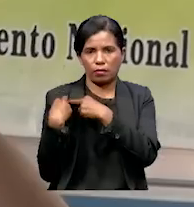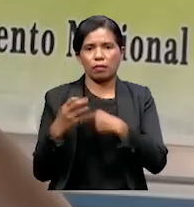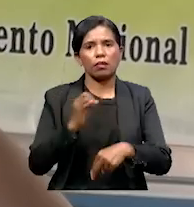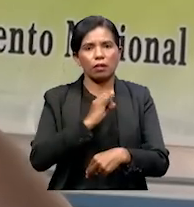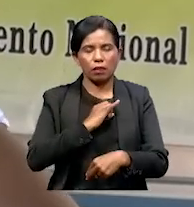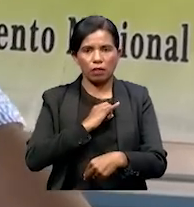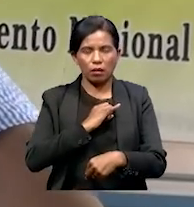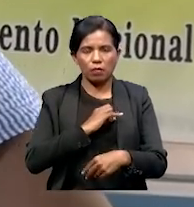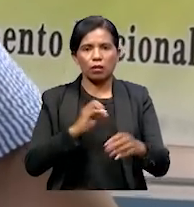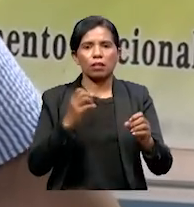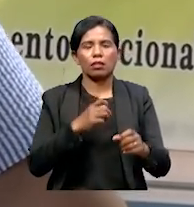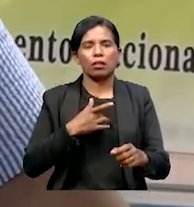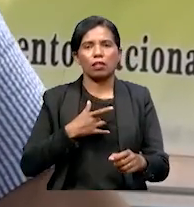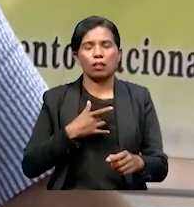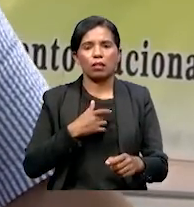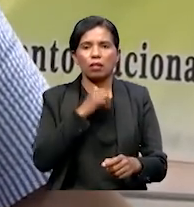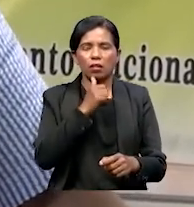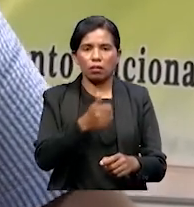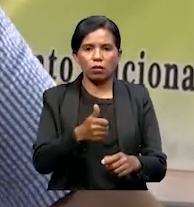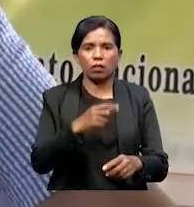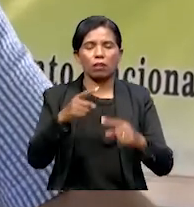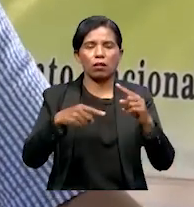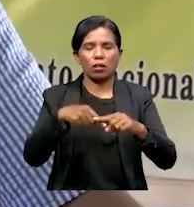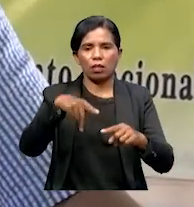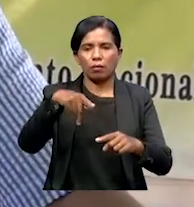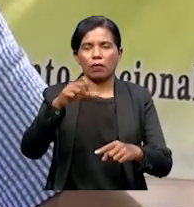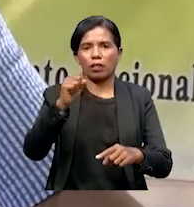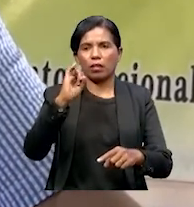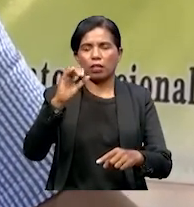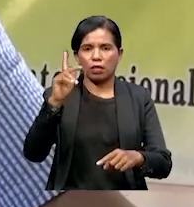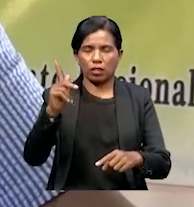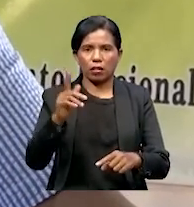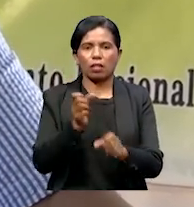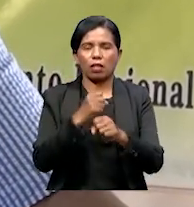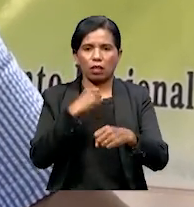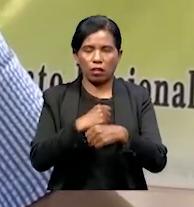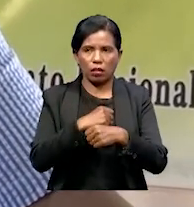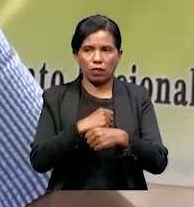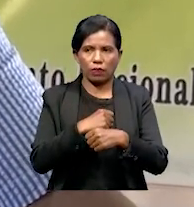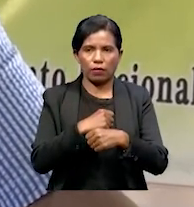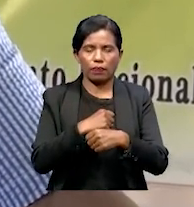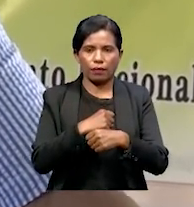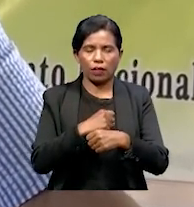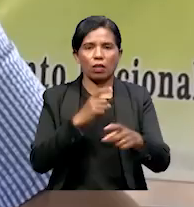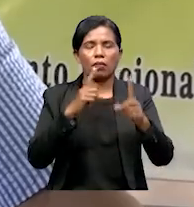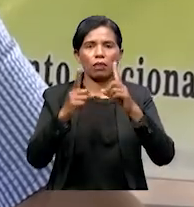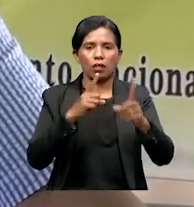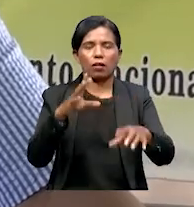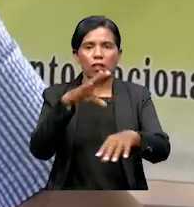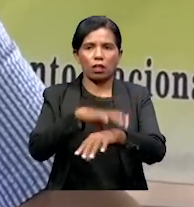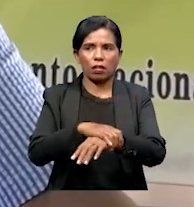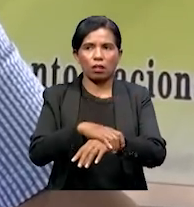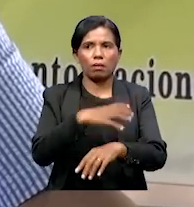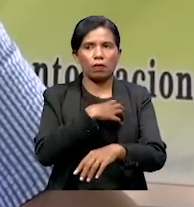vamos lamenta tep tep se manhir psi quando halo intervenção atuação né